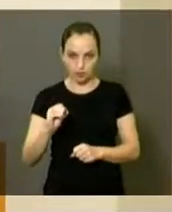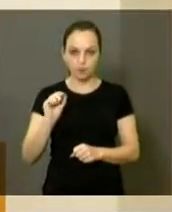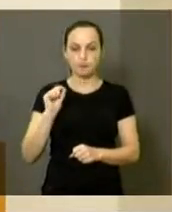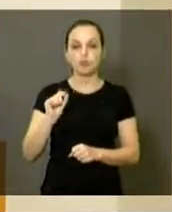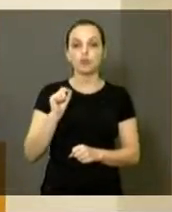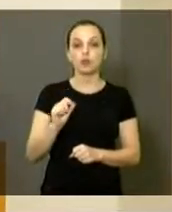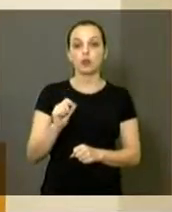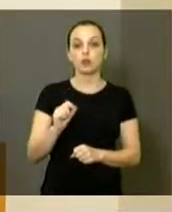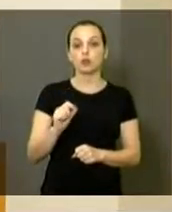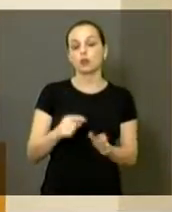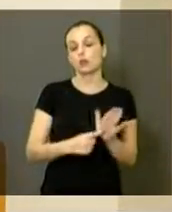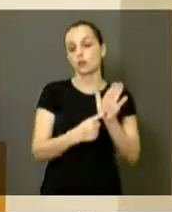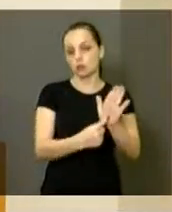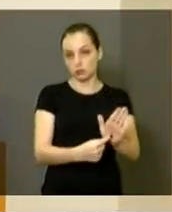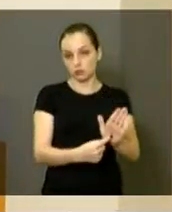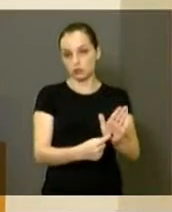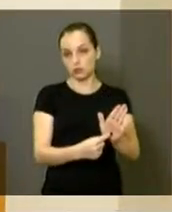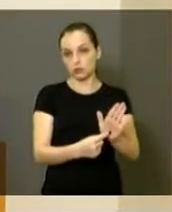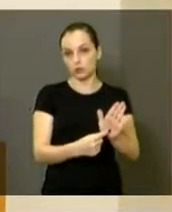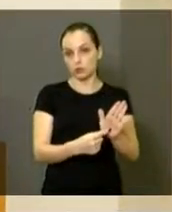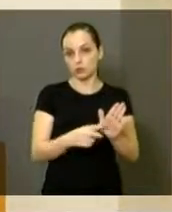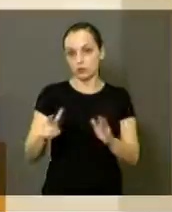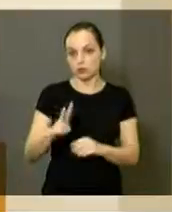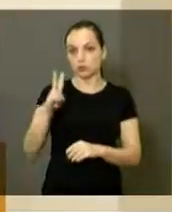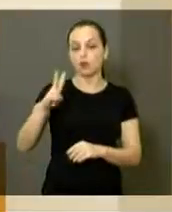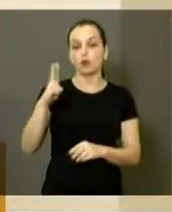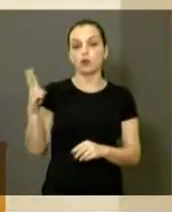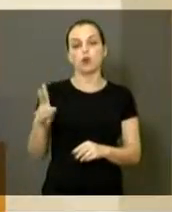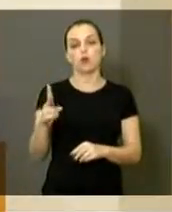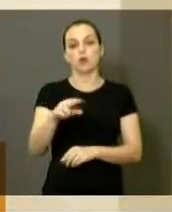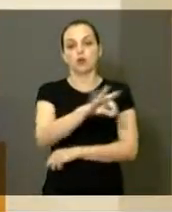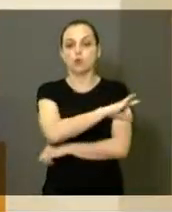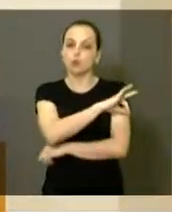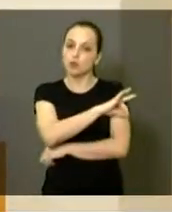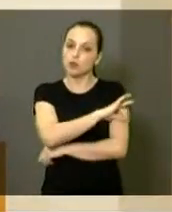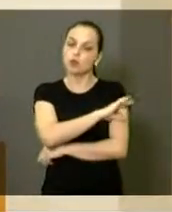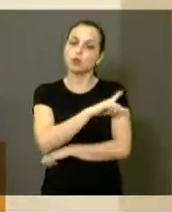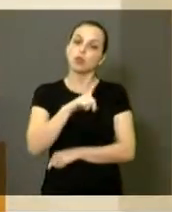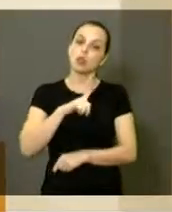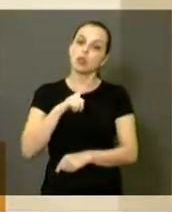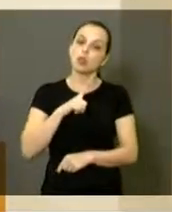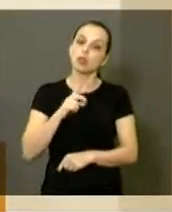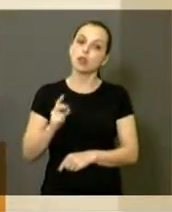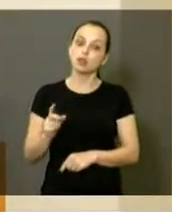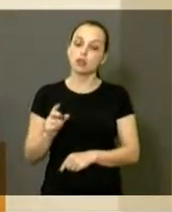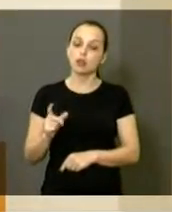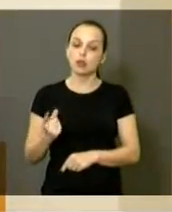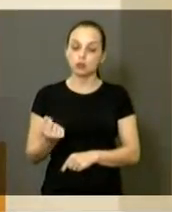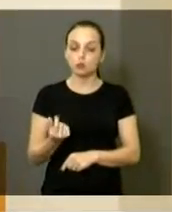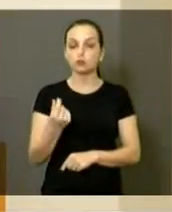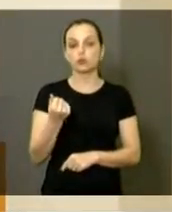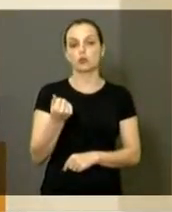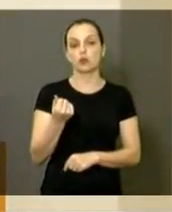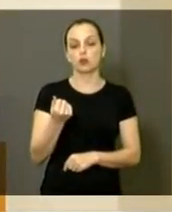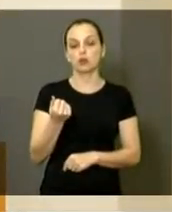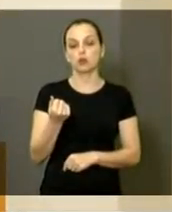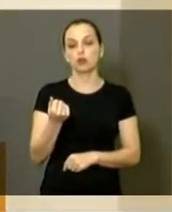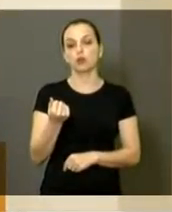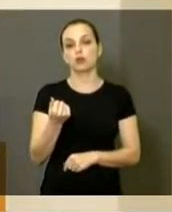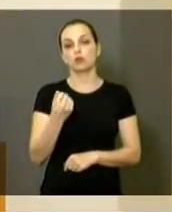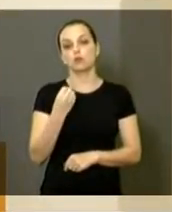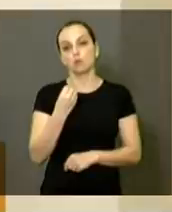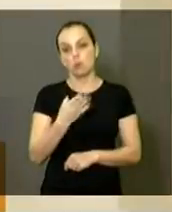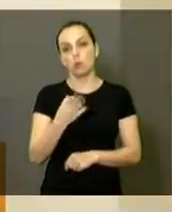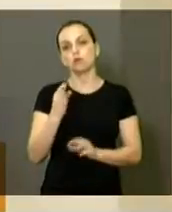Você colocando esse valor aqui, a prefeitura hoje estaria com caixa positivo. Então, é esse